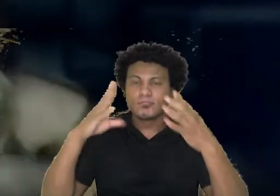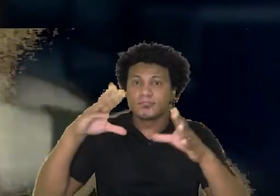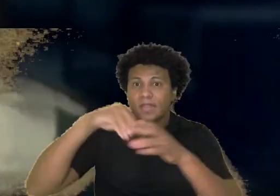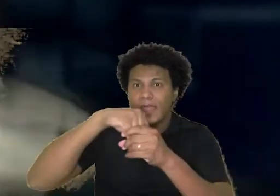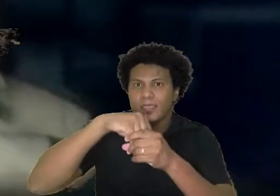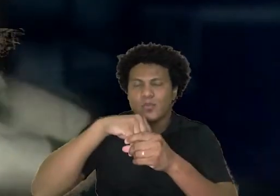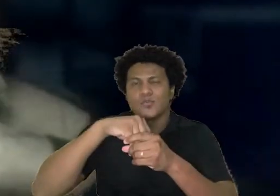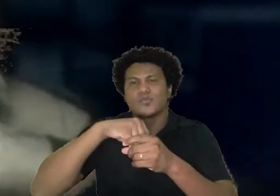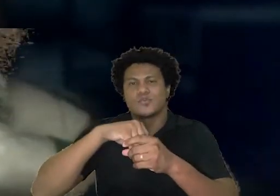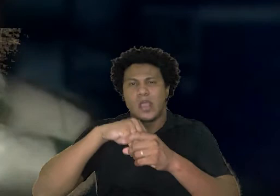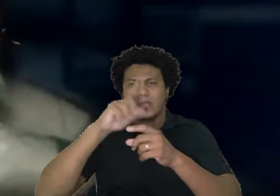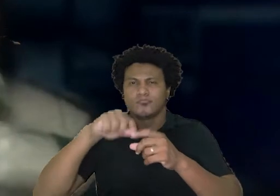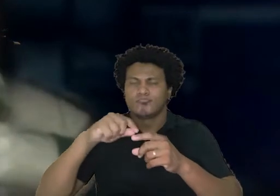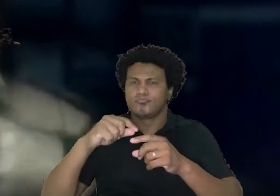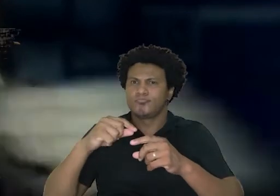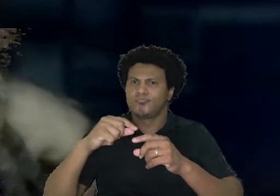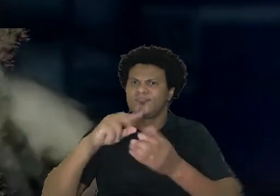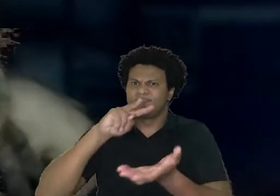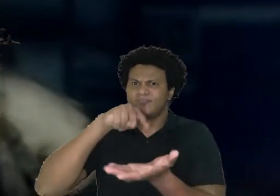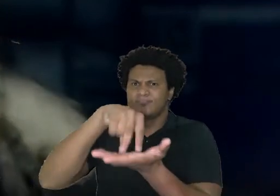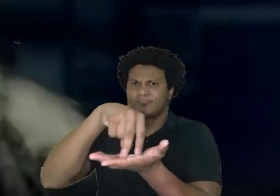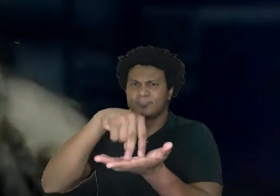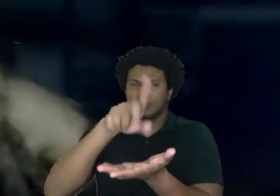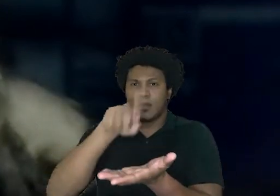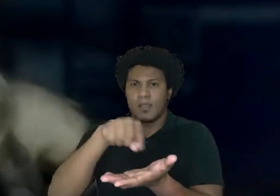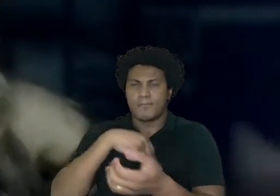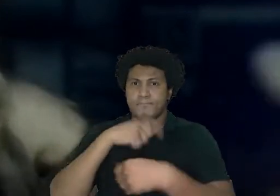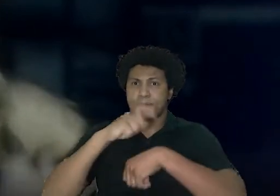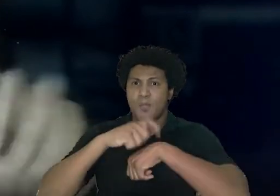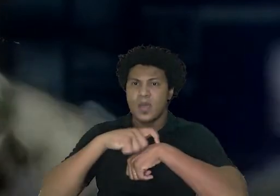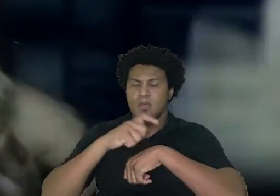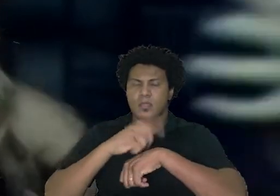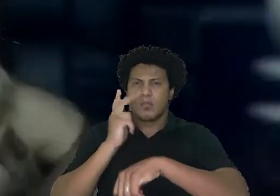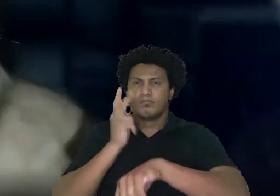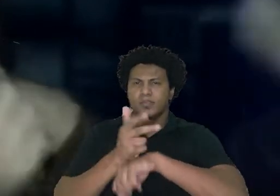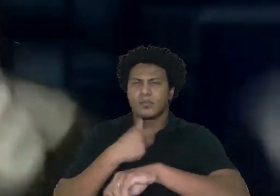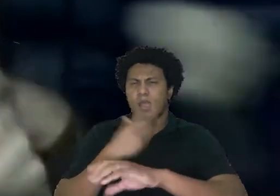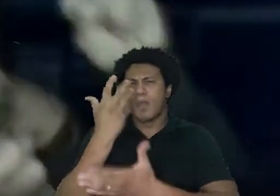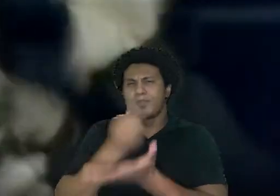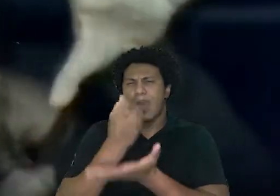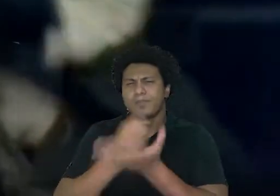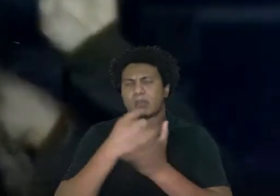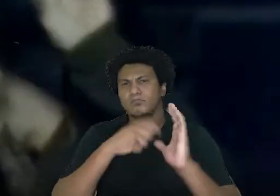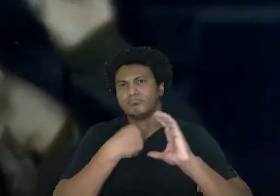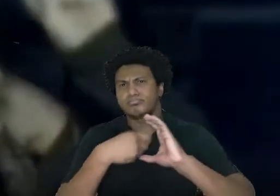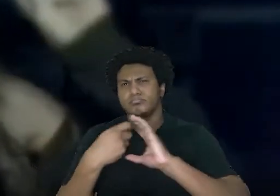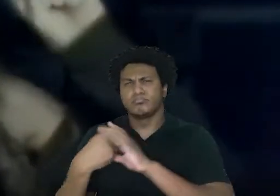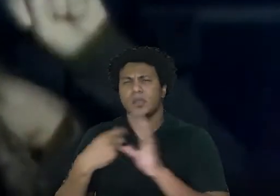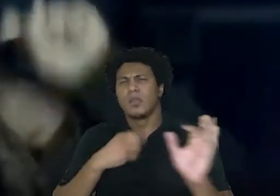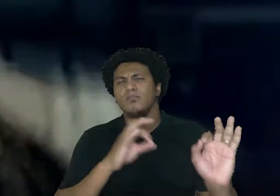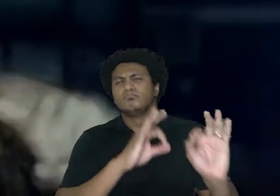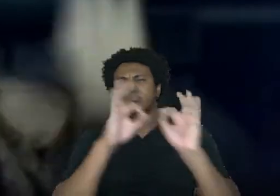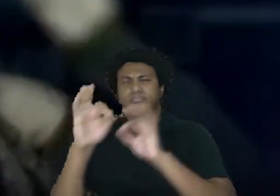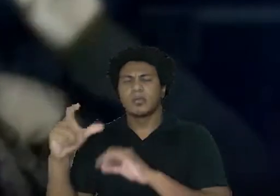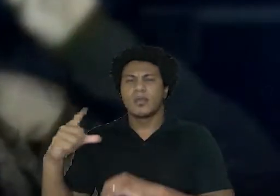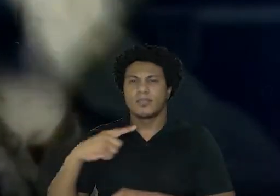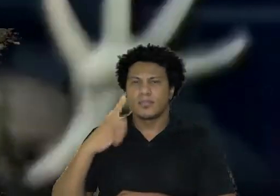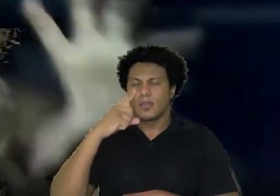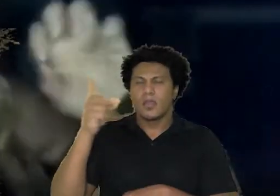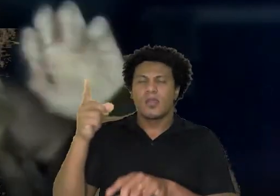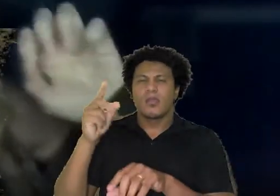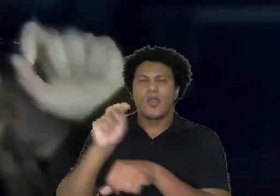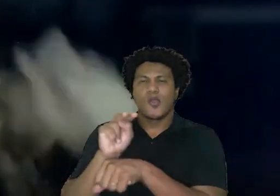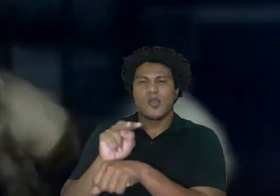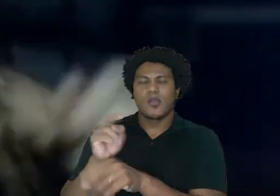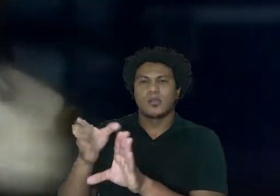fincar esse território também, iam entrando na dramaturgia, e inclusive foi a primeira vez que eu fui